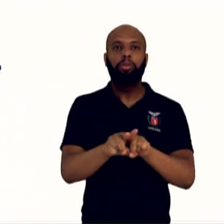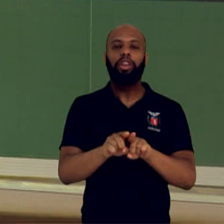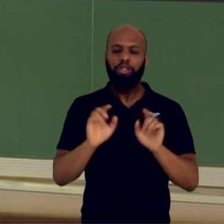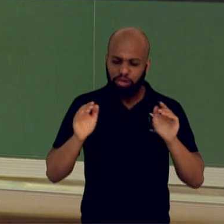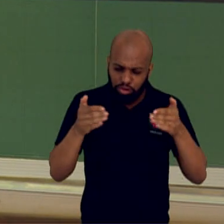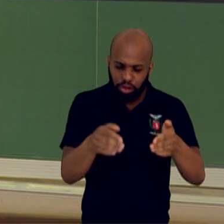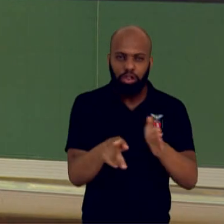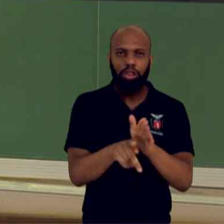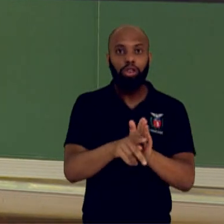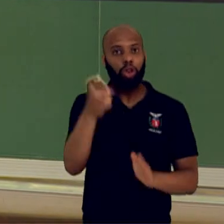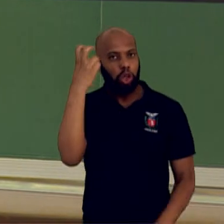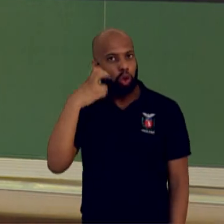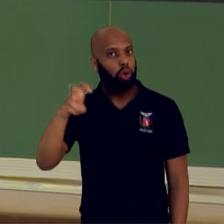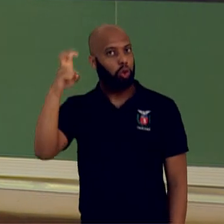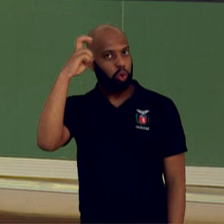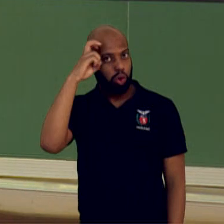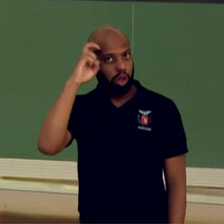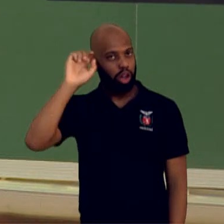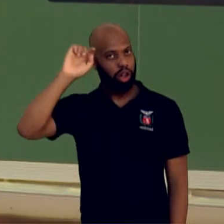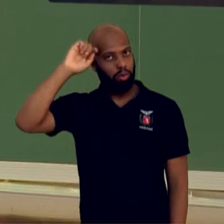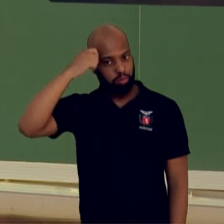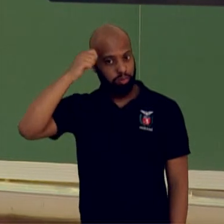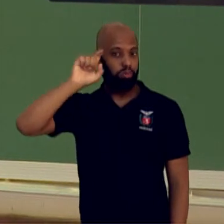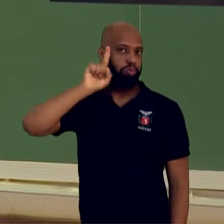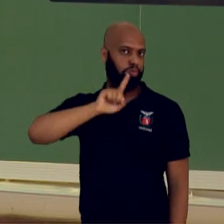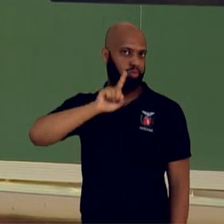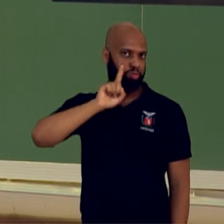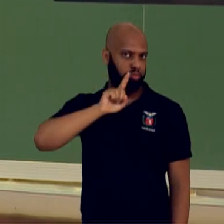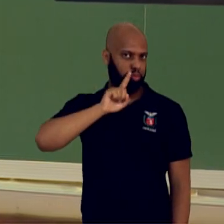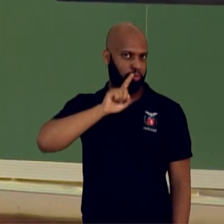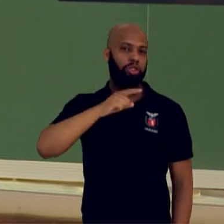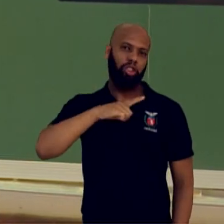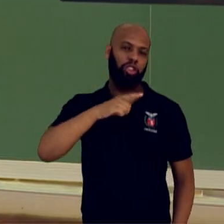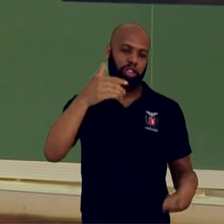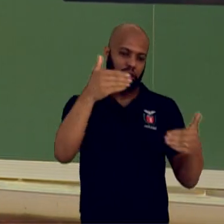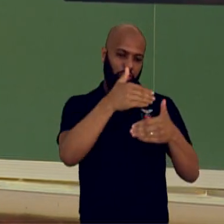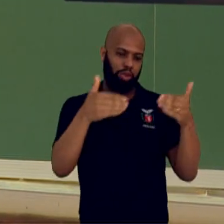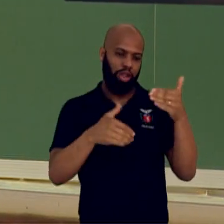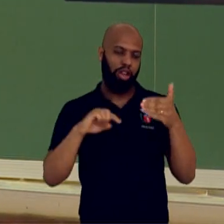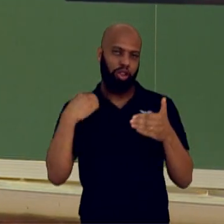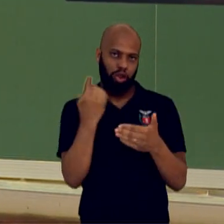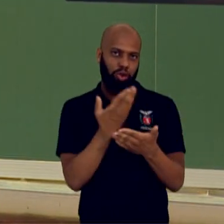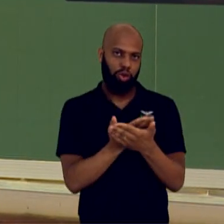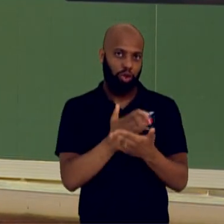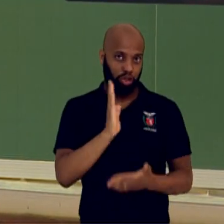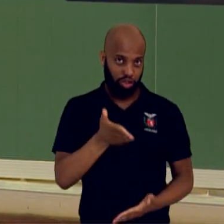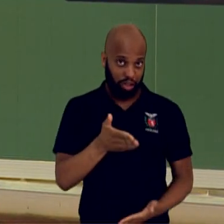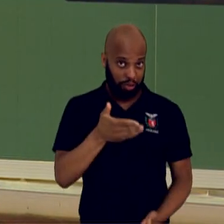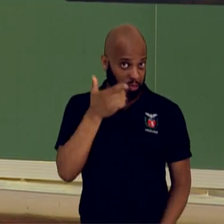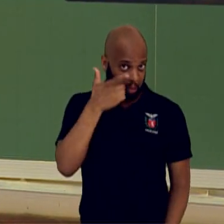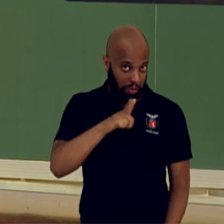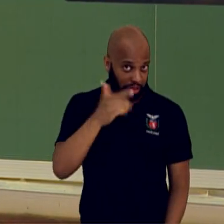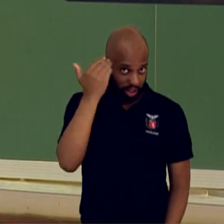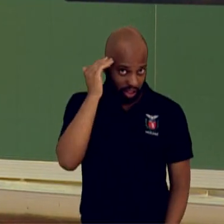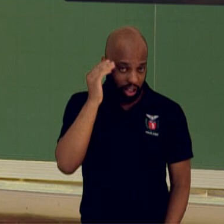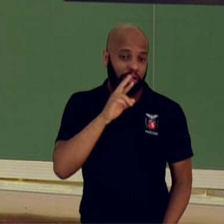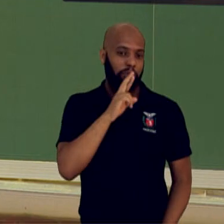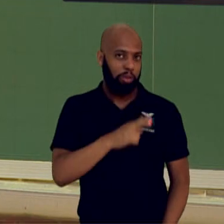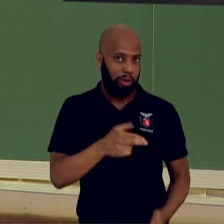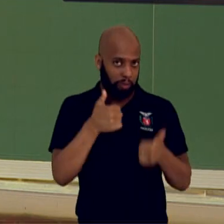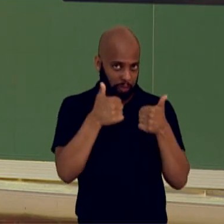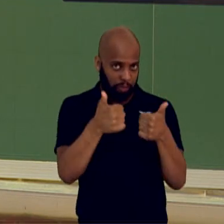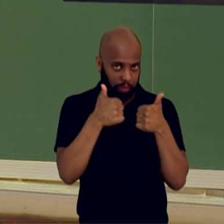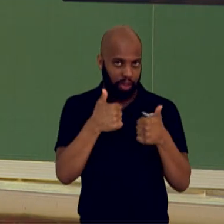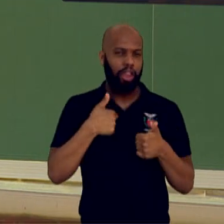né? Inclusive, estava lá no slide escrito que a gente leu, certo? Tudo belezinha? Conseguiram responder